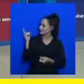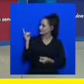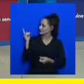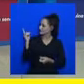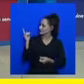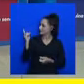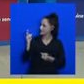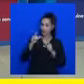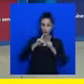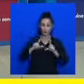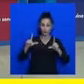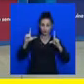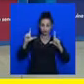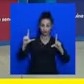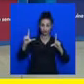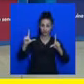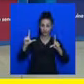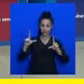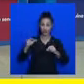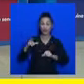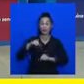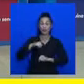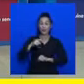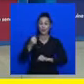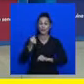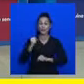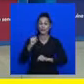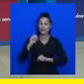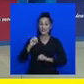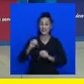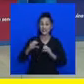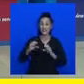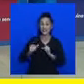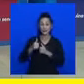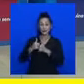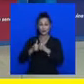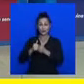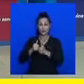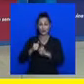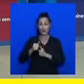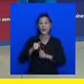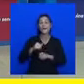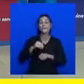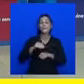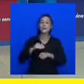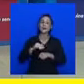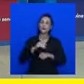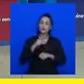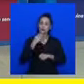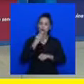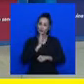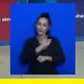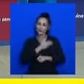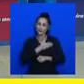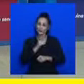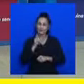justamente com os 80 times mais conhecidos de todo o Brasil. Com certeza o seu time do coração está